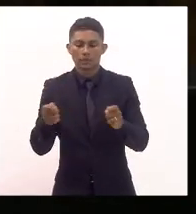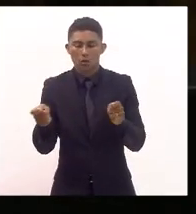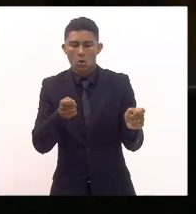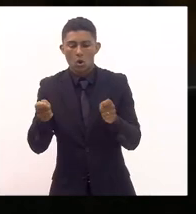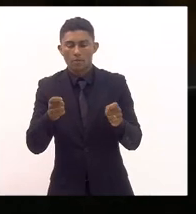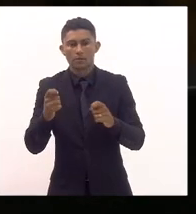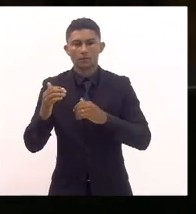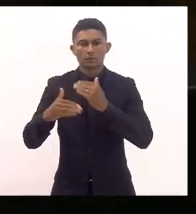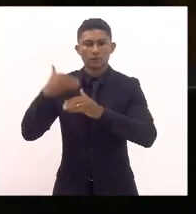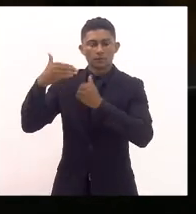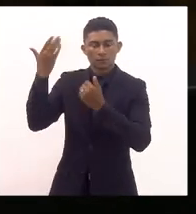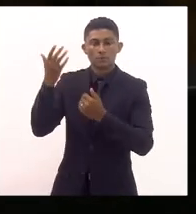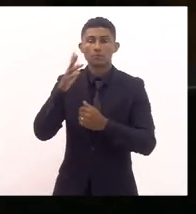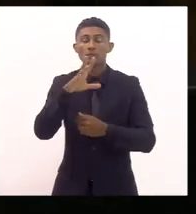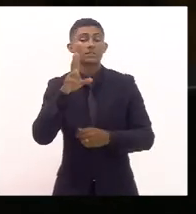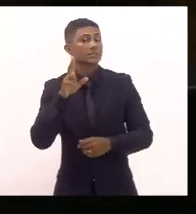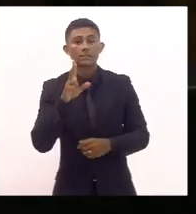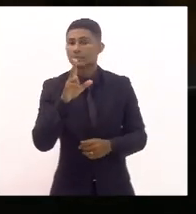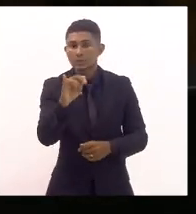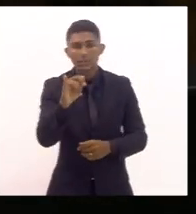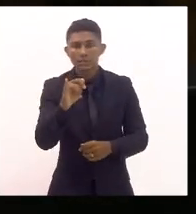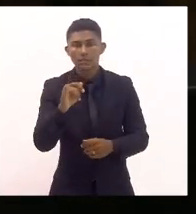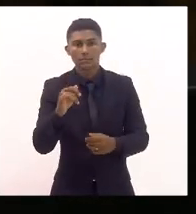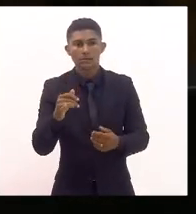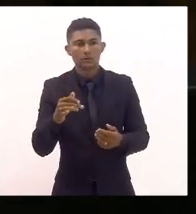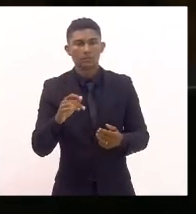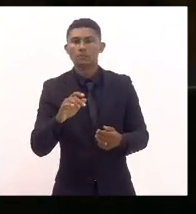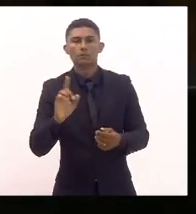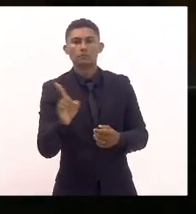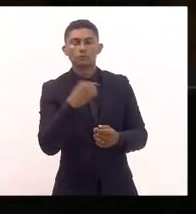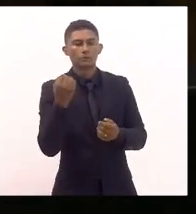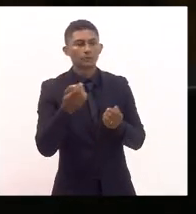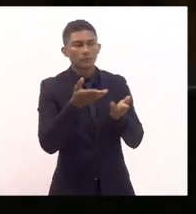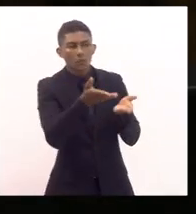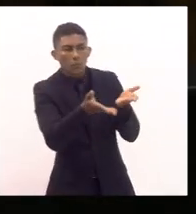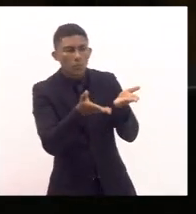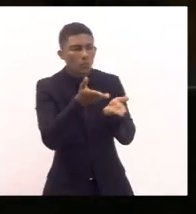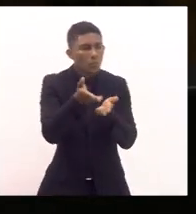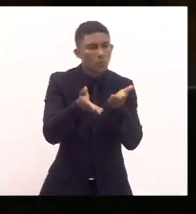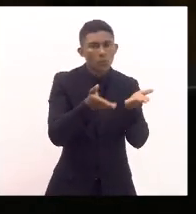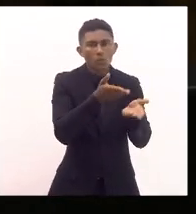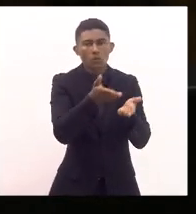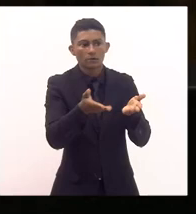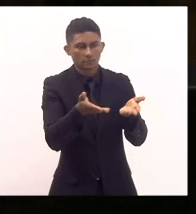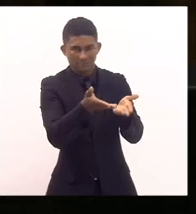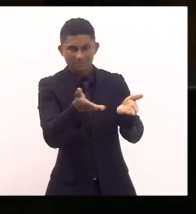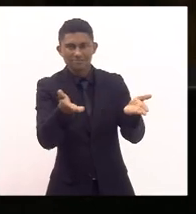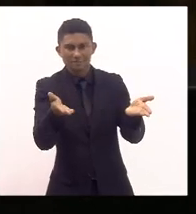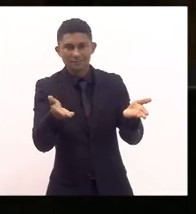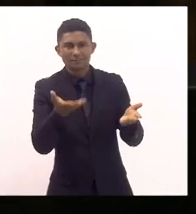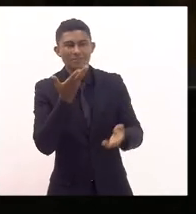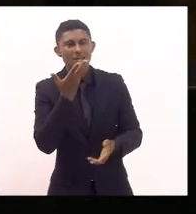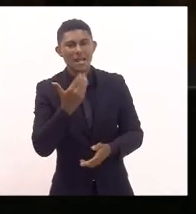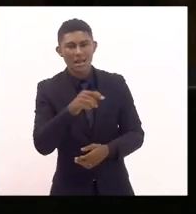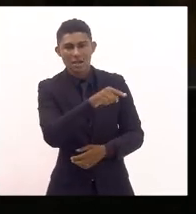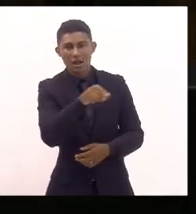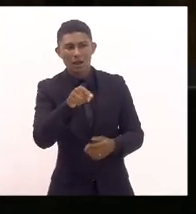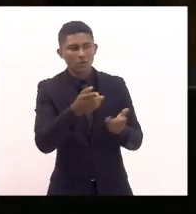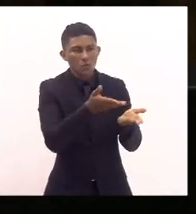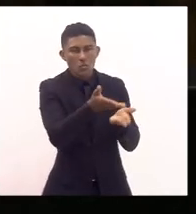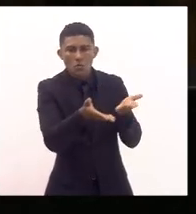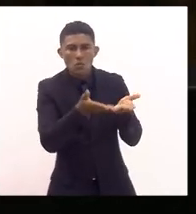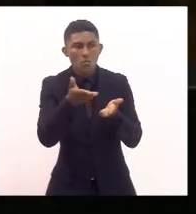econômico Mas se nós não tivermos um cuidado especial na formação das nossas crianças